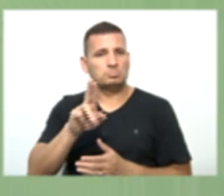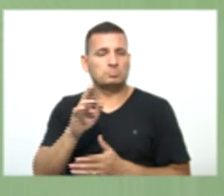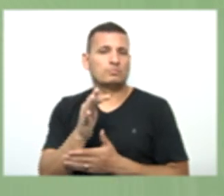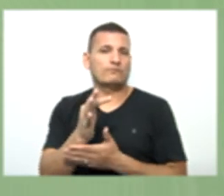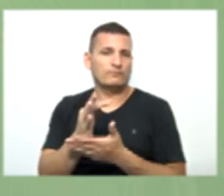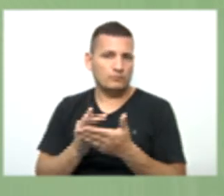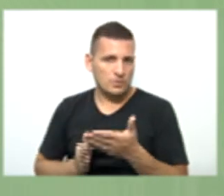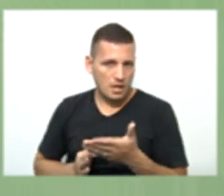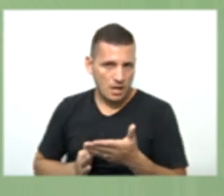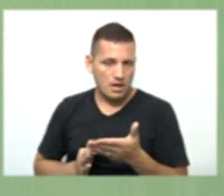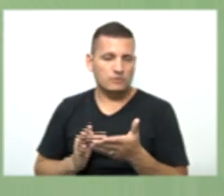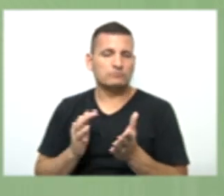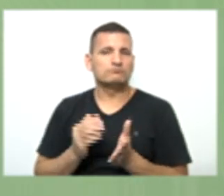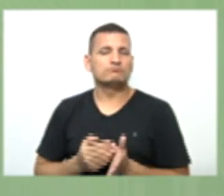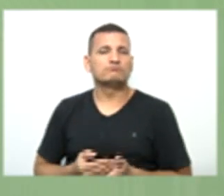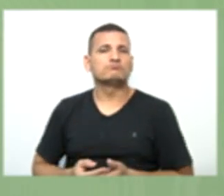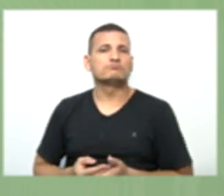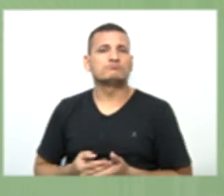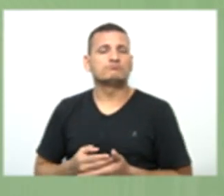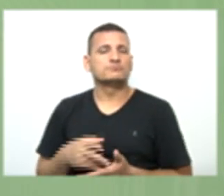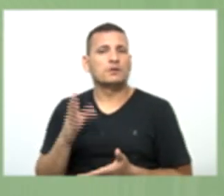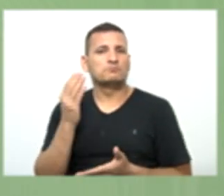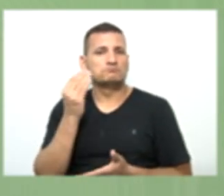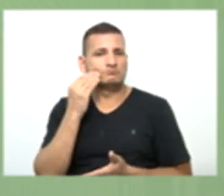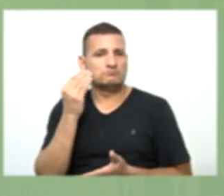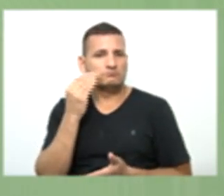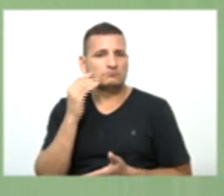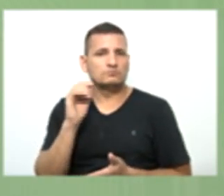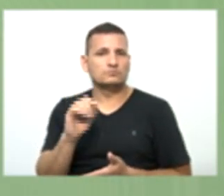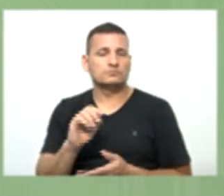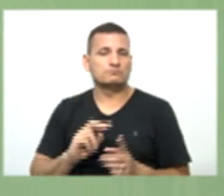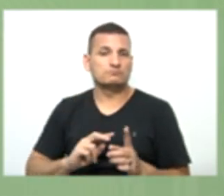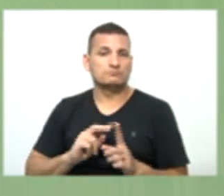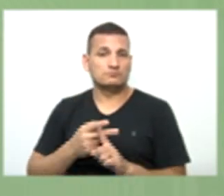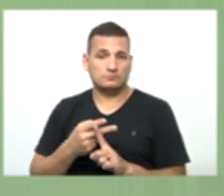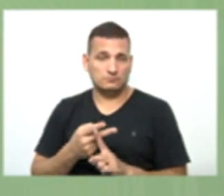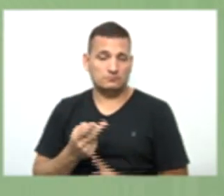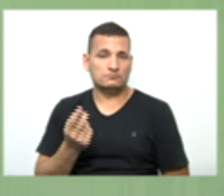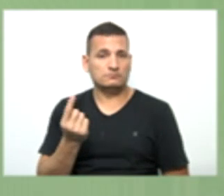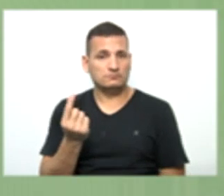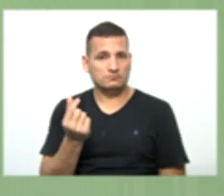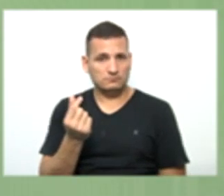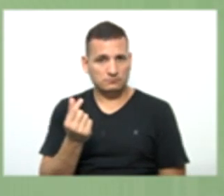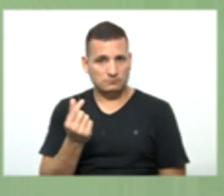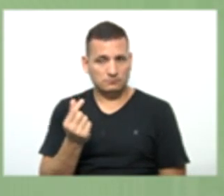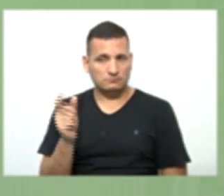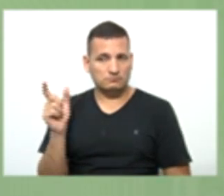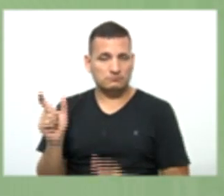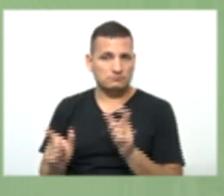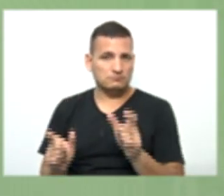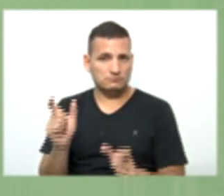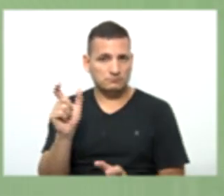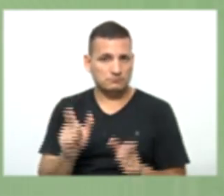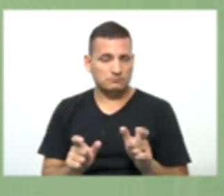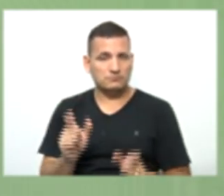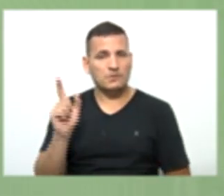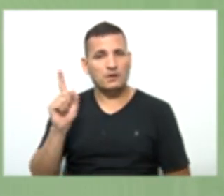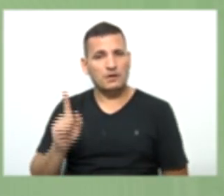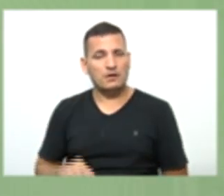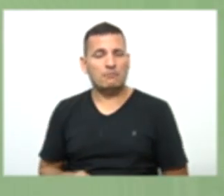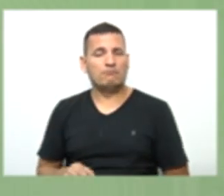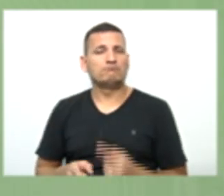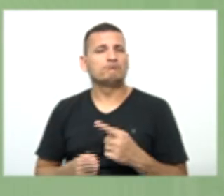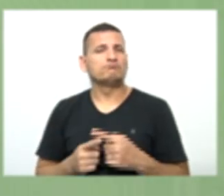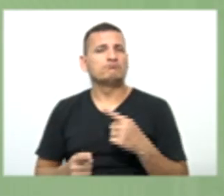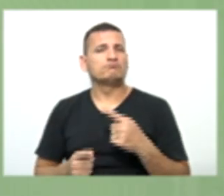INEI verificou que aumentar a renda pessoal é o principal motivo que leva um cidadão brasileiro a